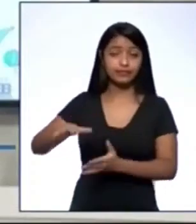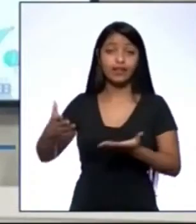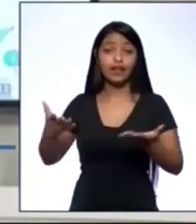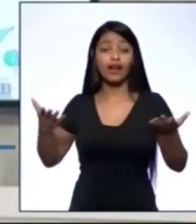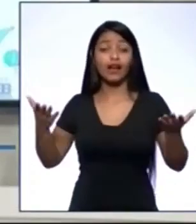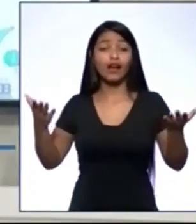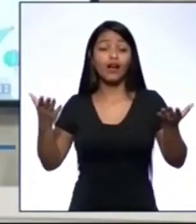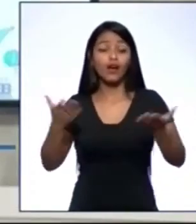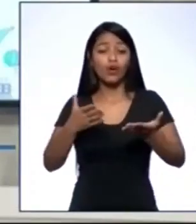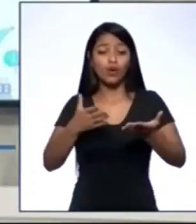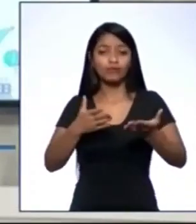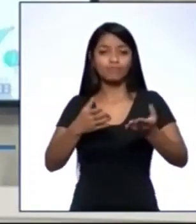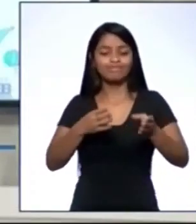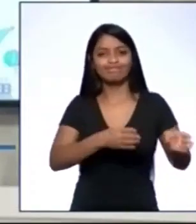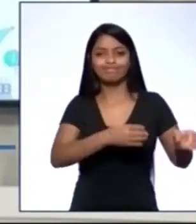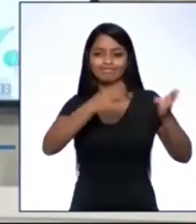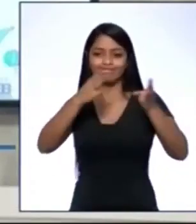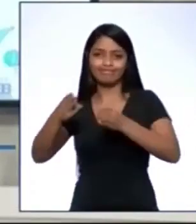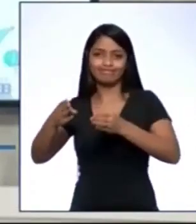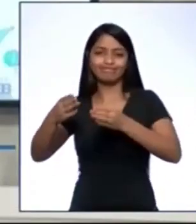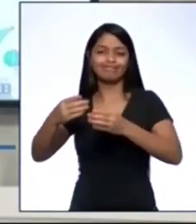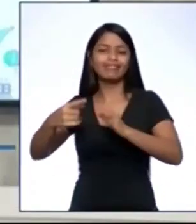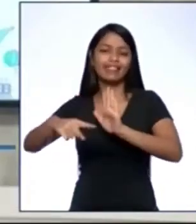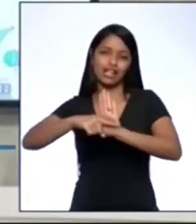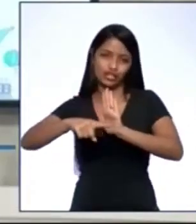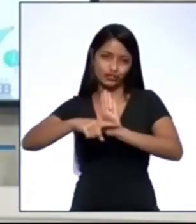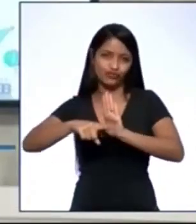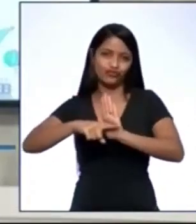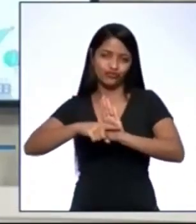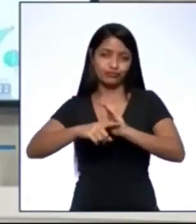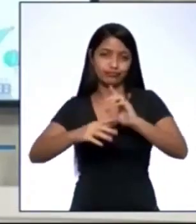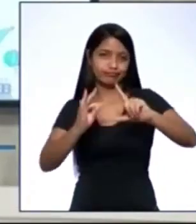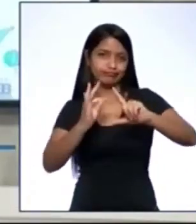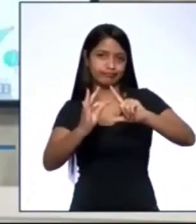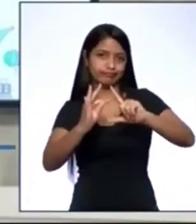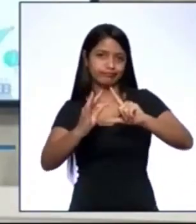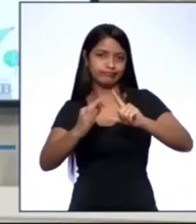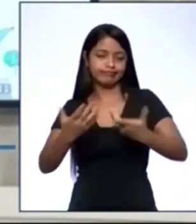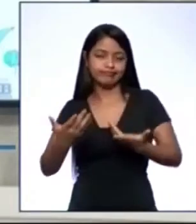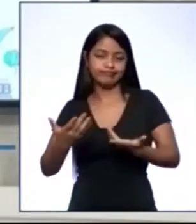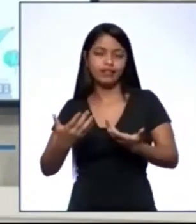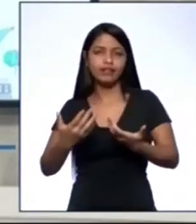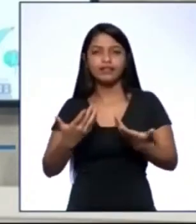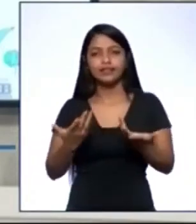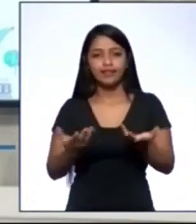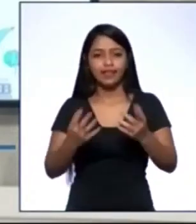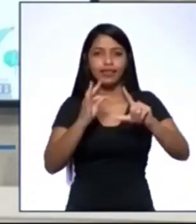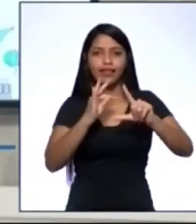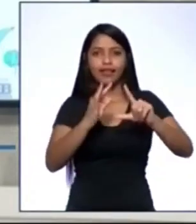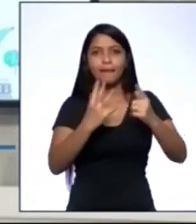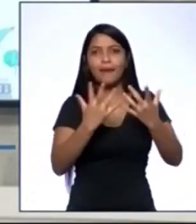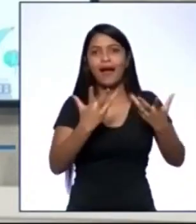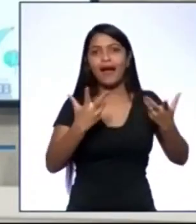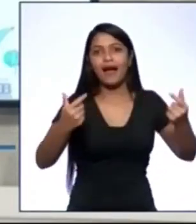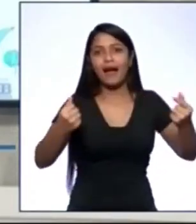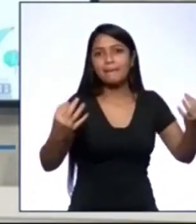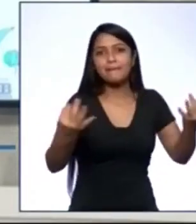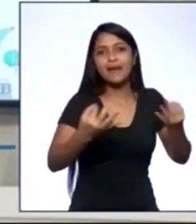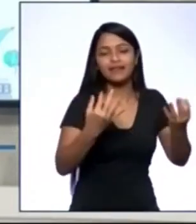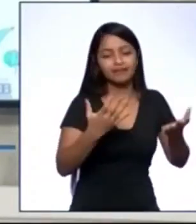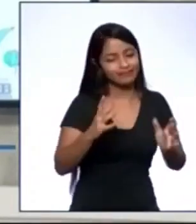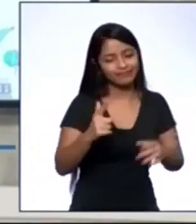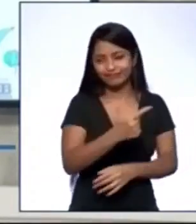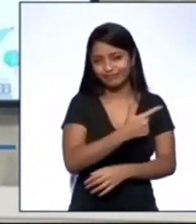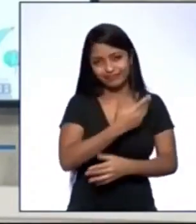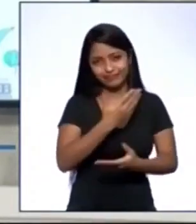olhadinha nos pontos negativos dos organismos transgênicos, porque não é tudo assim mil maravilhas, não. O que se